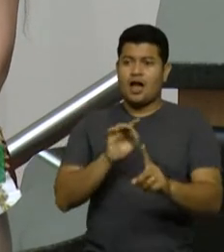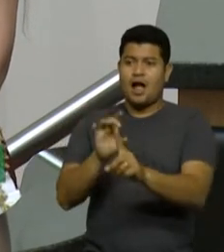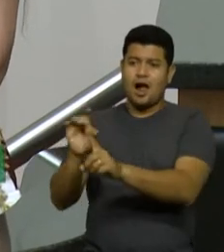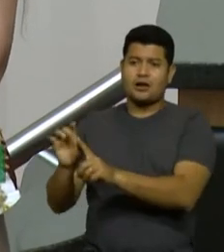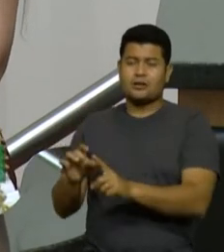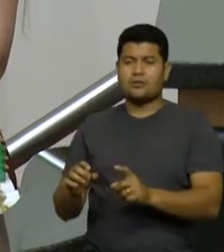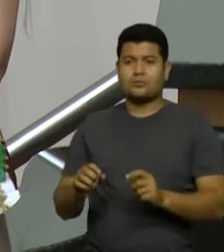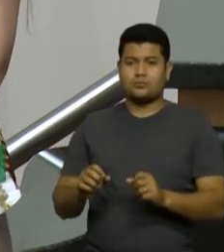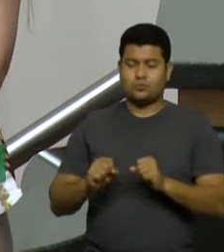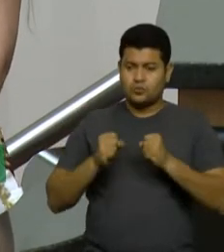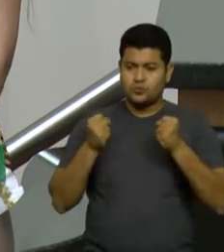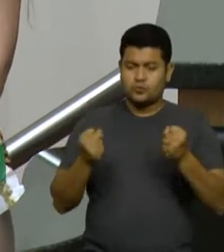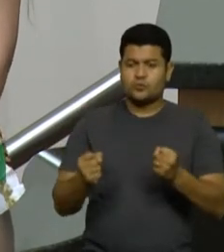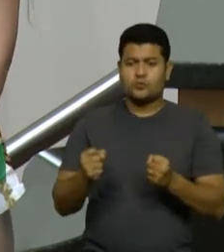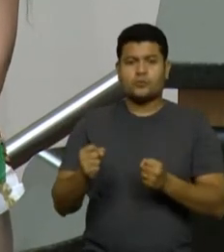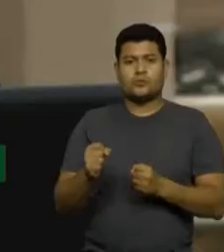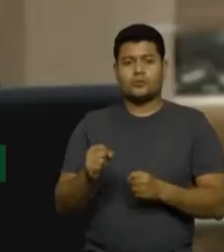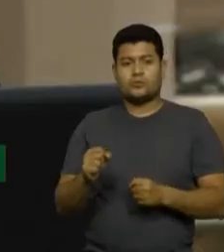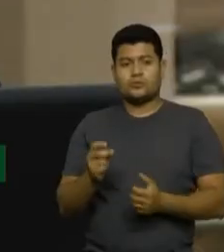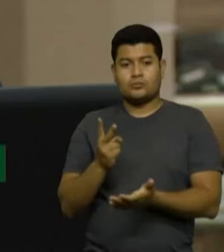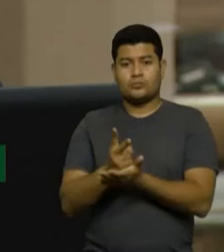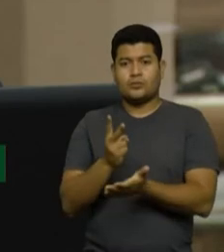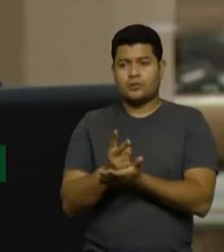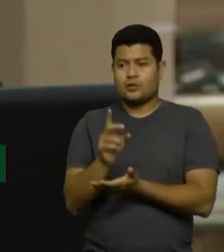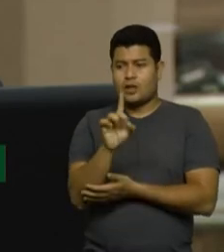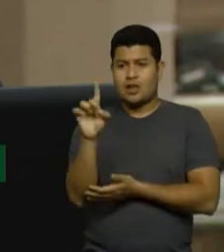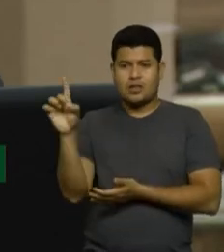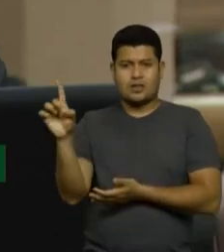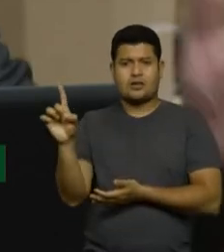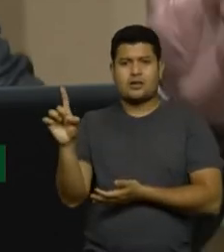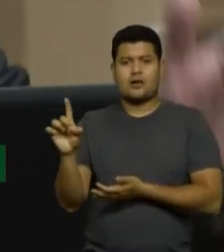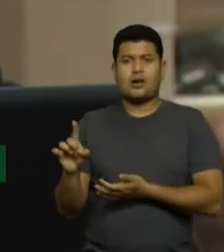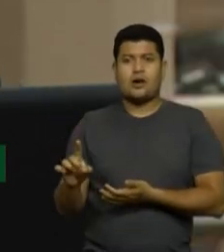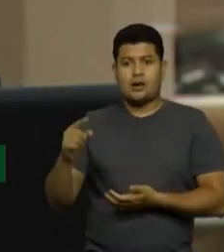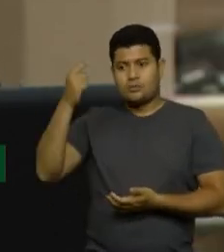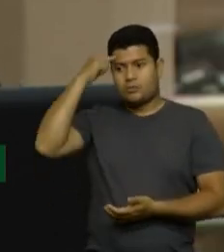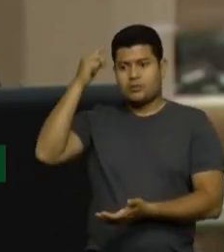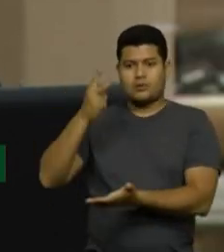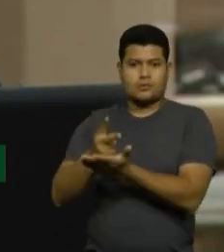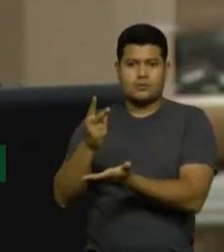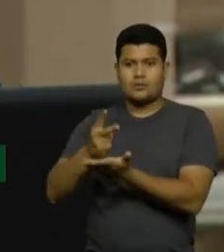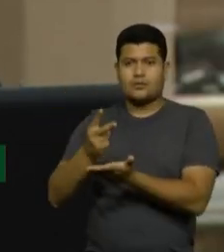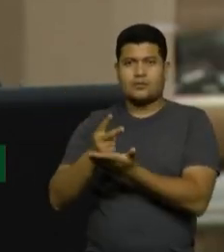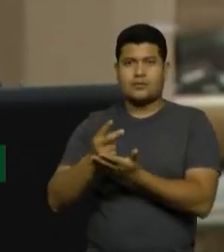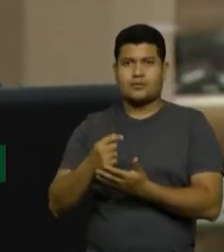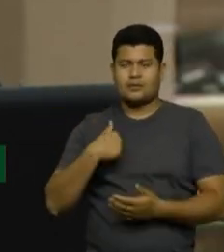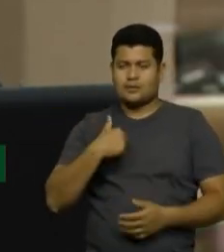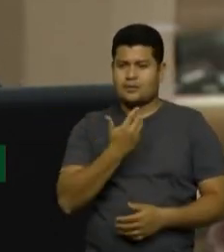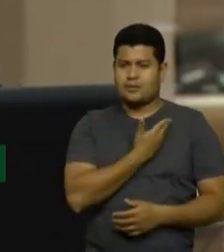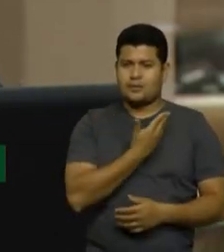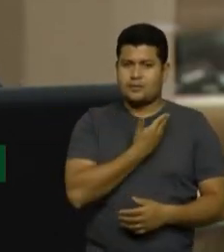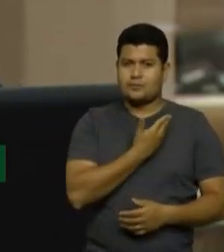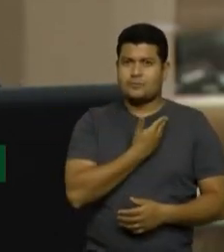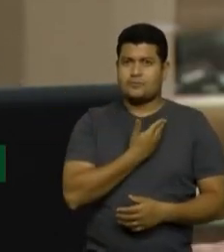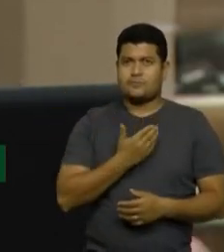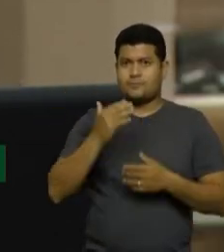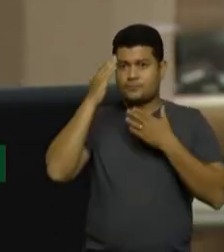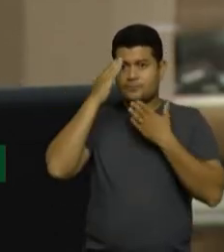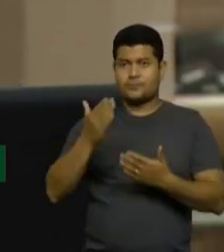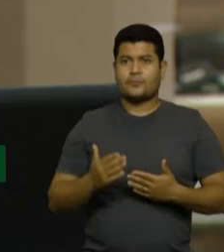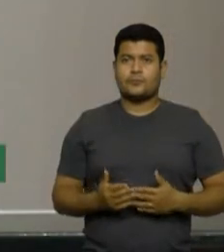um de direito e conservador daquela cidade. Tá? Sinto aqui, tem um amigo aqui no deputado estadual, Sérgio Lima. Muito obrigado.